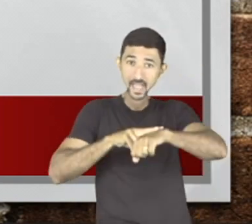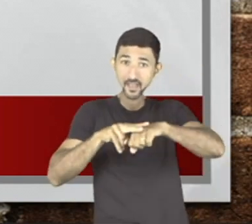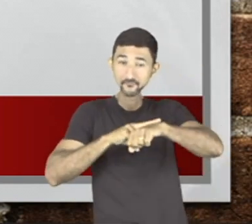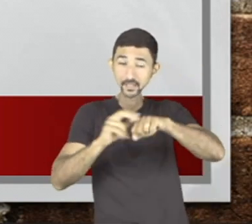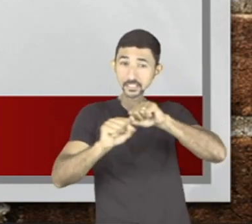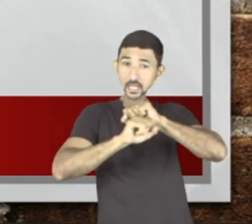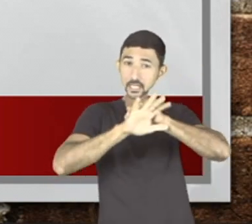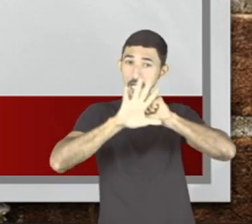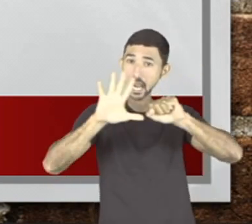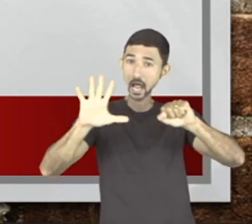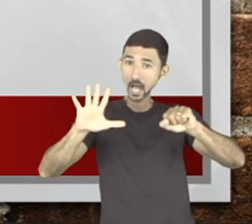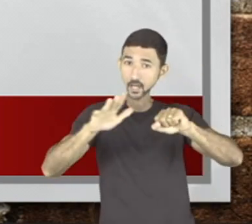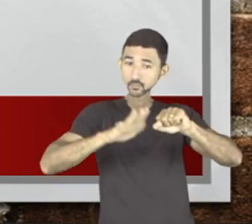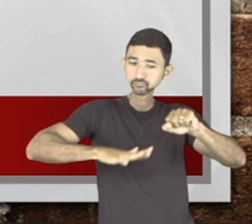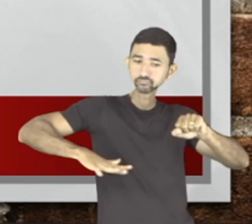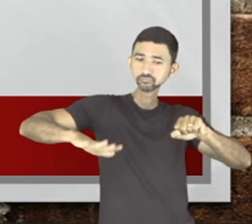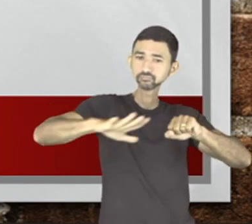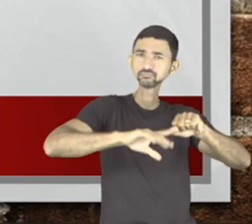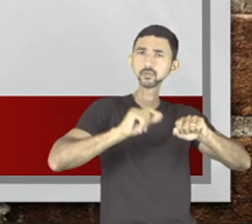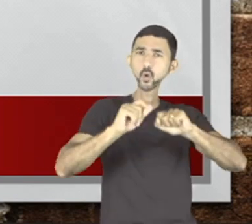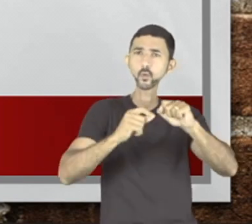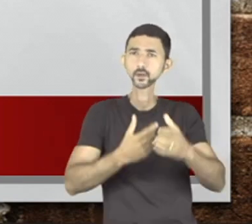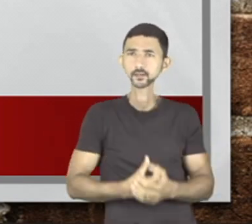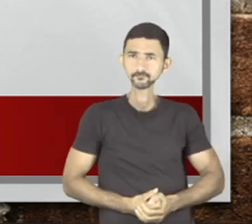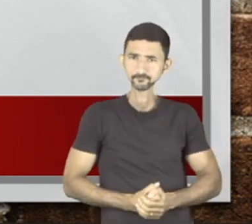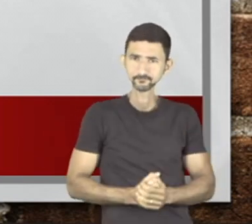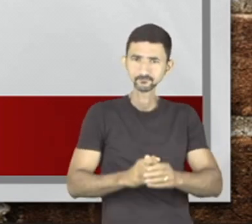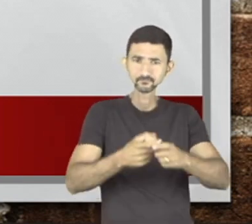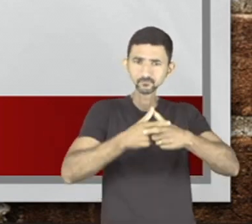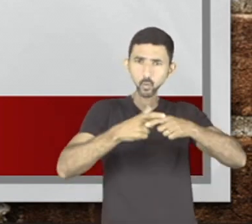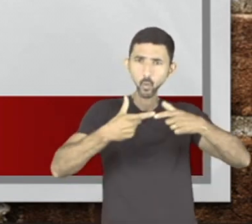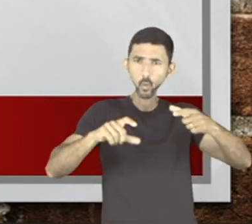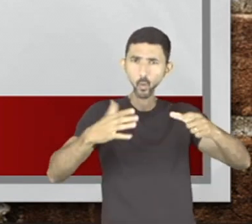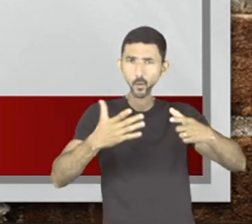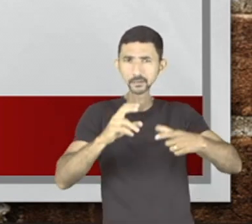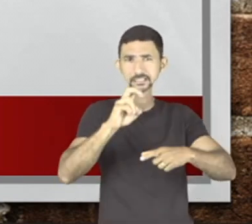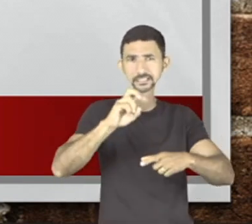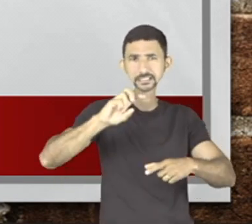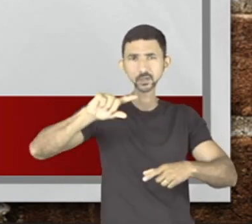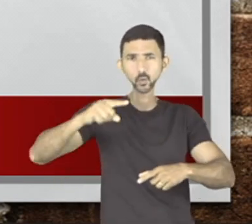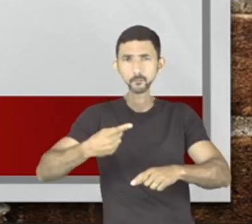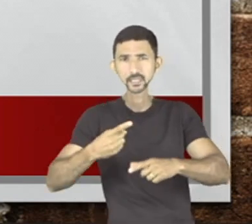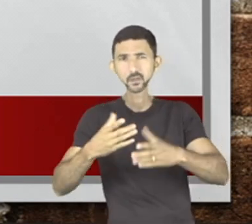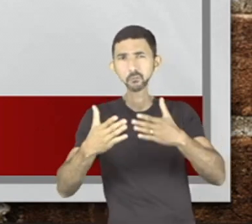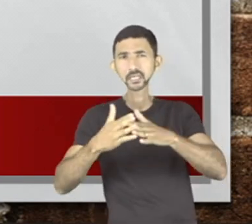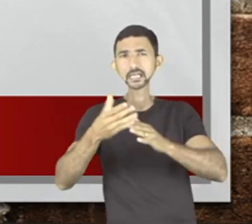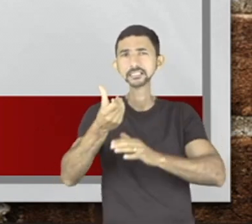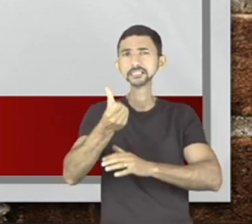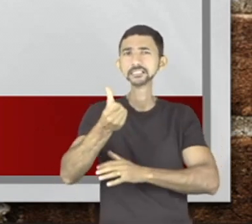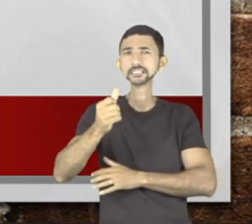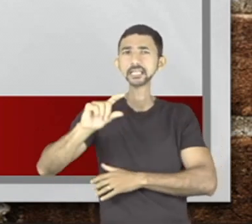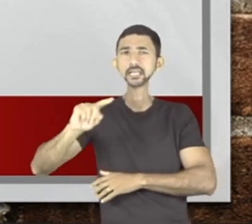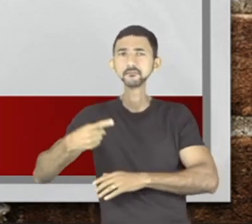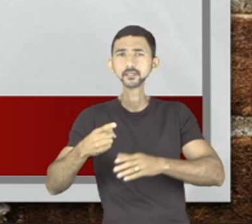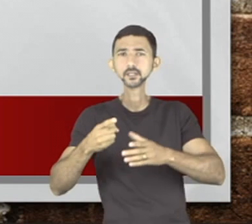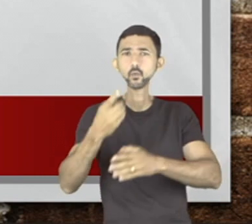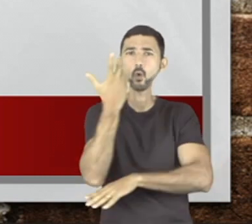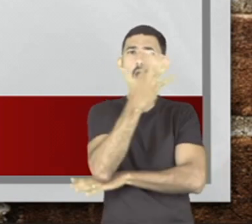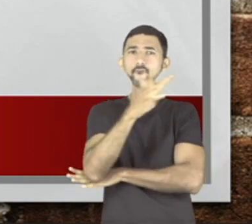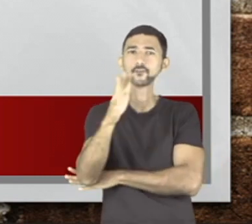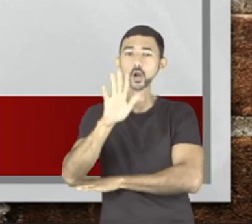nós temos as áreas, né, de 5.000 a um pouco mais de 6.000 quilômetros quadrados de floresta